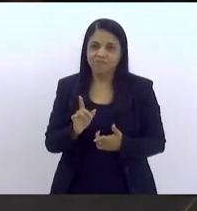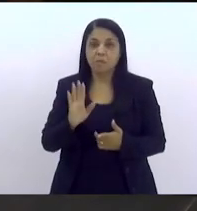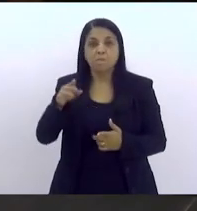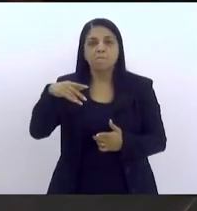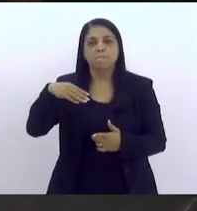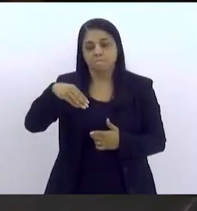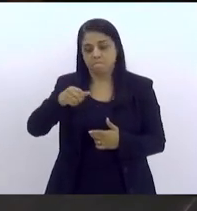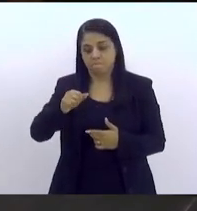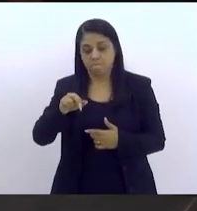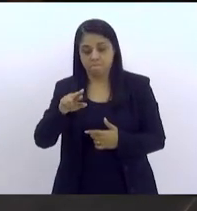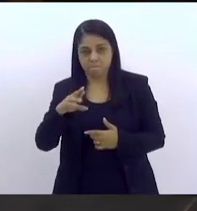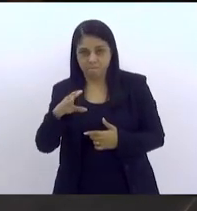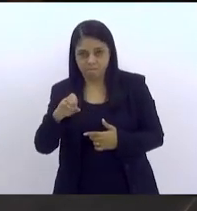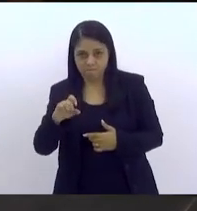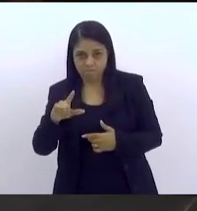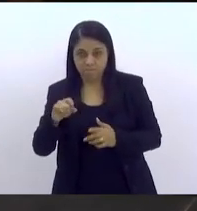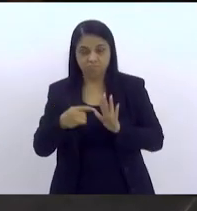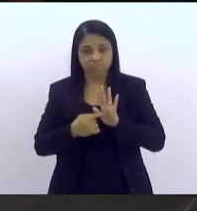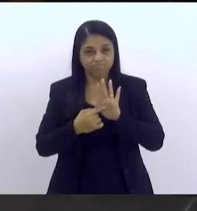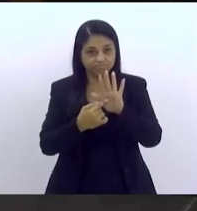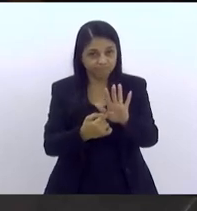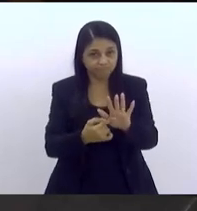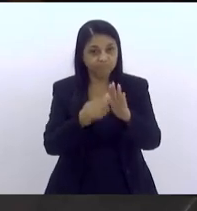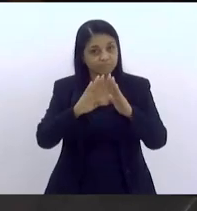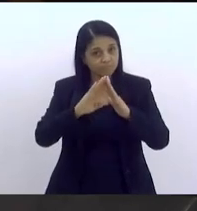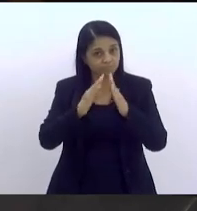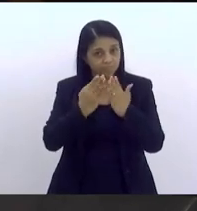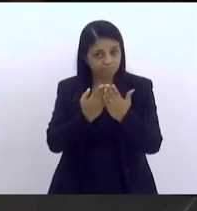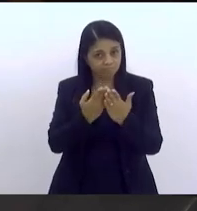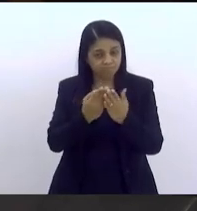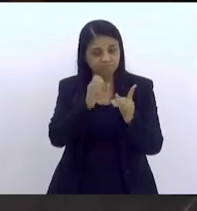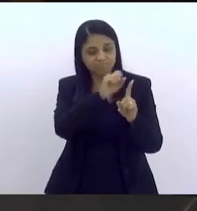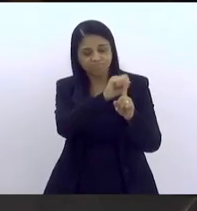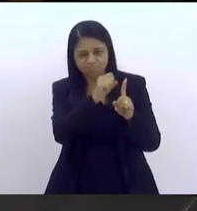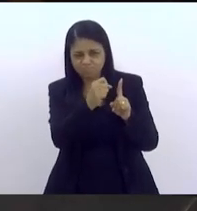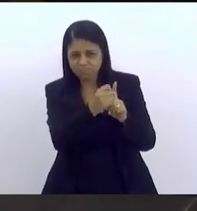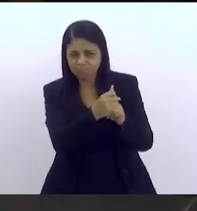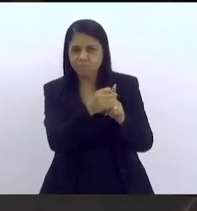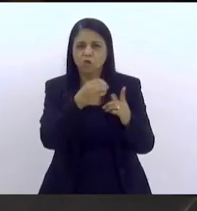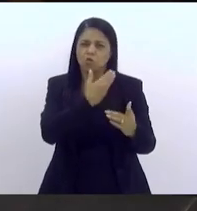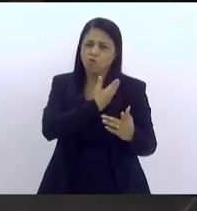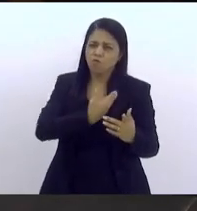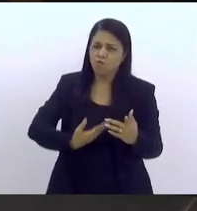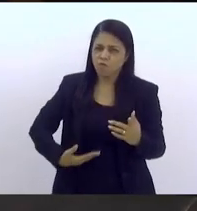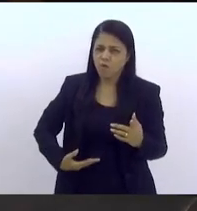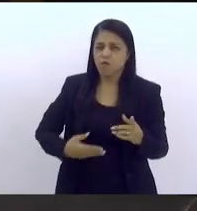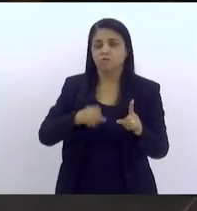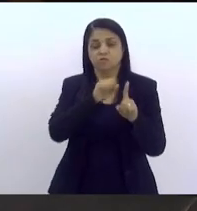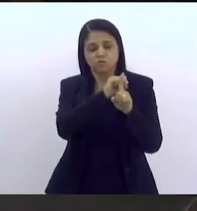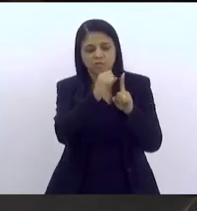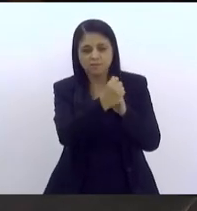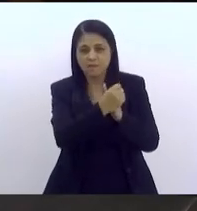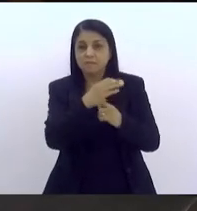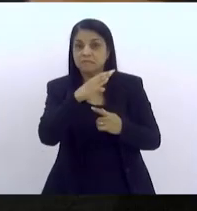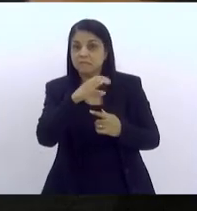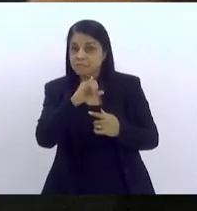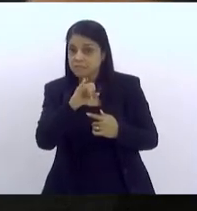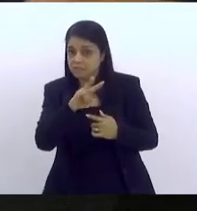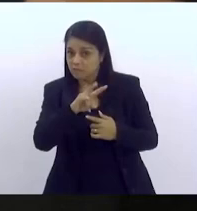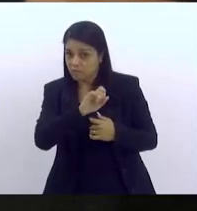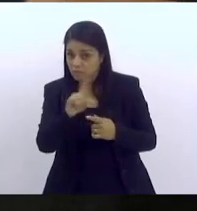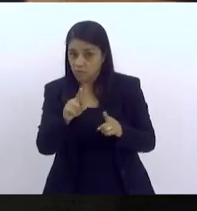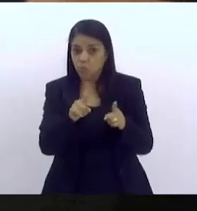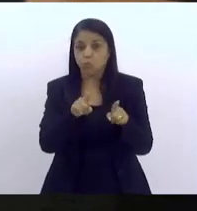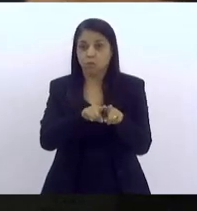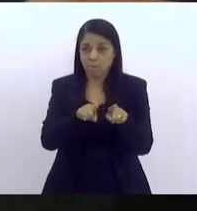nos indicou a comunidade escolar autoridades locais sociedade civil governo mas aí eu tenho que incluir